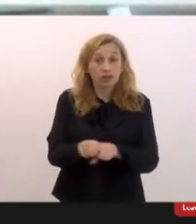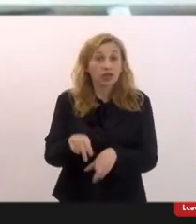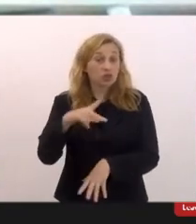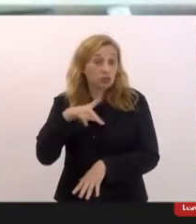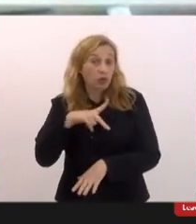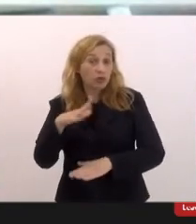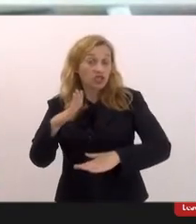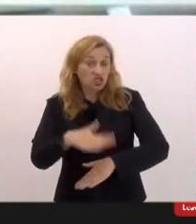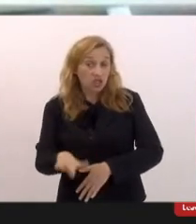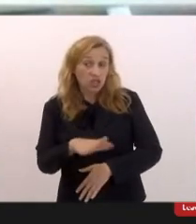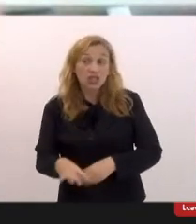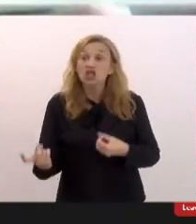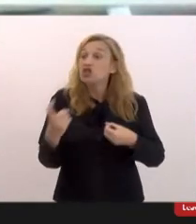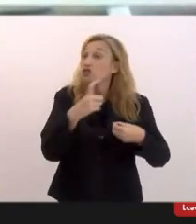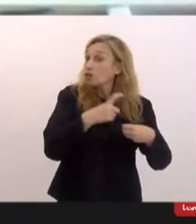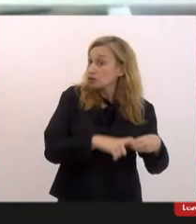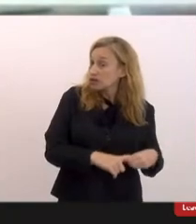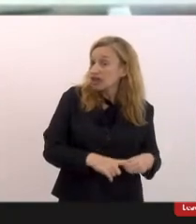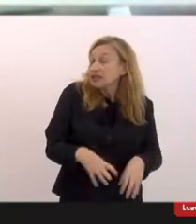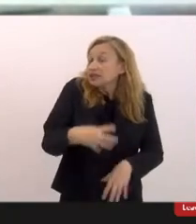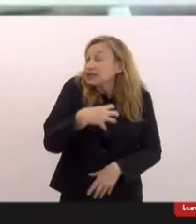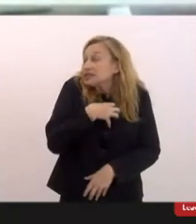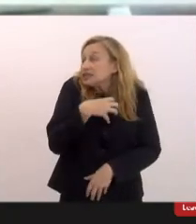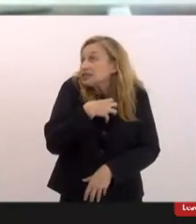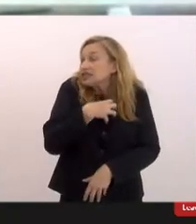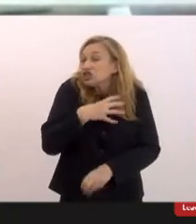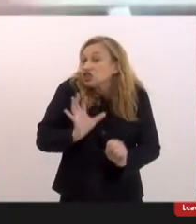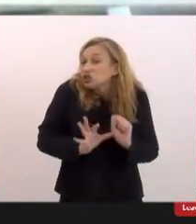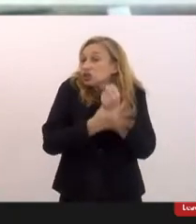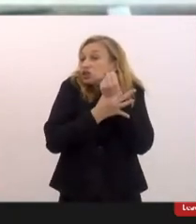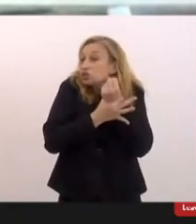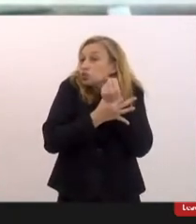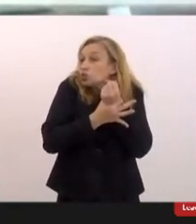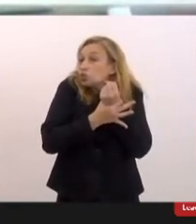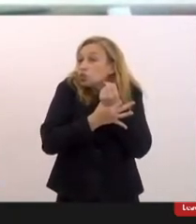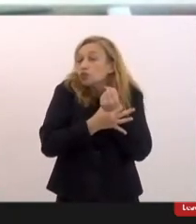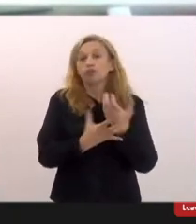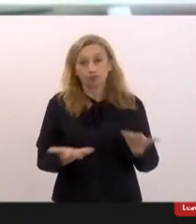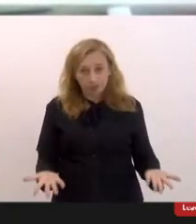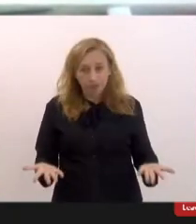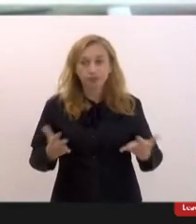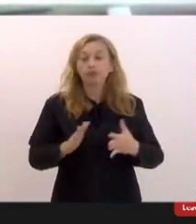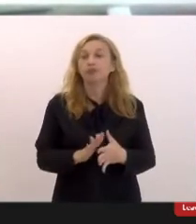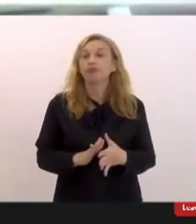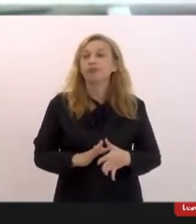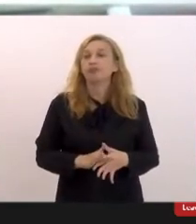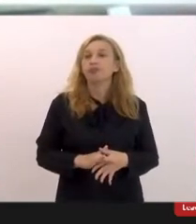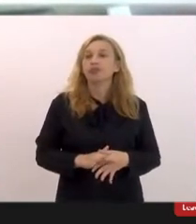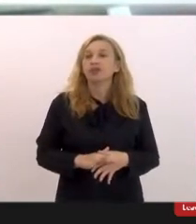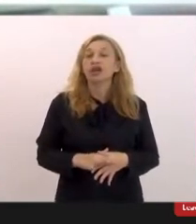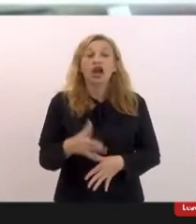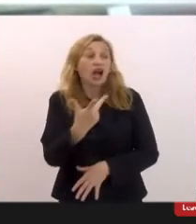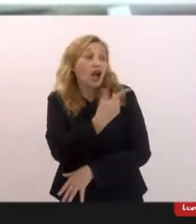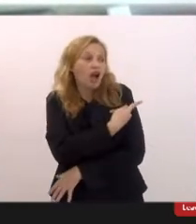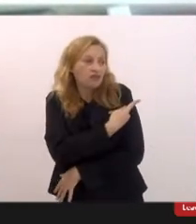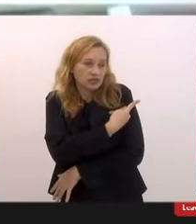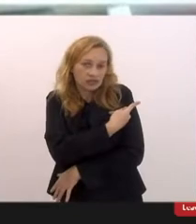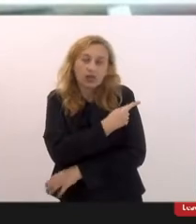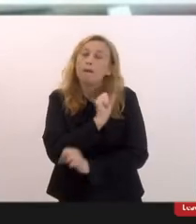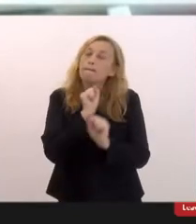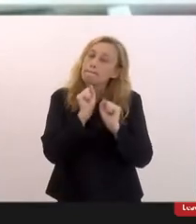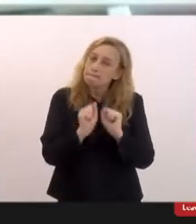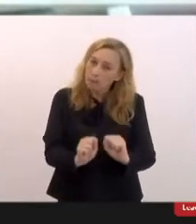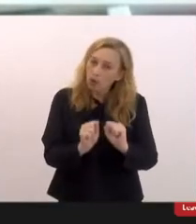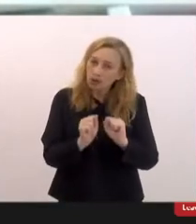de voltarem e de se sentirem seguros e que a vacina